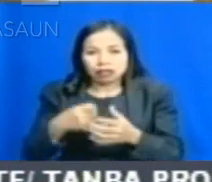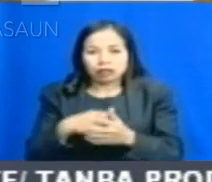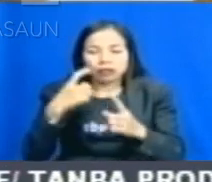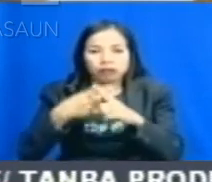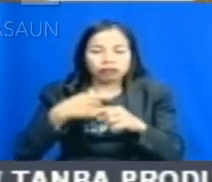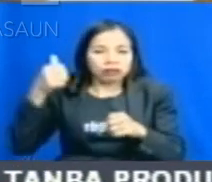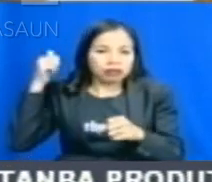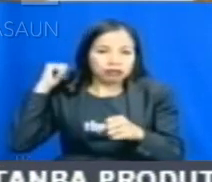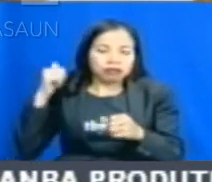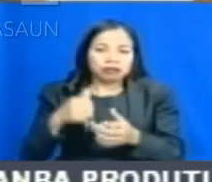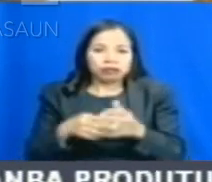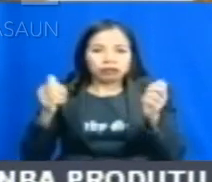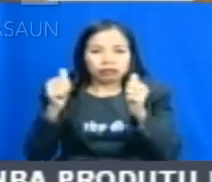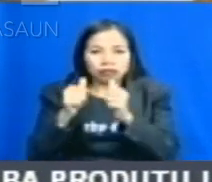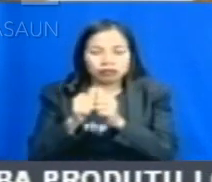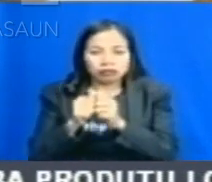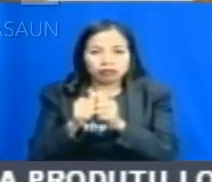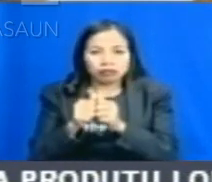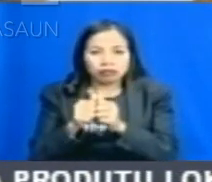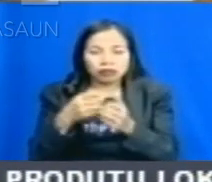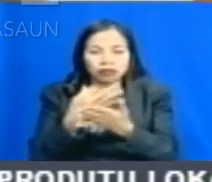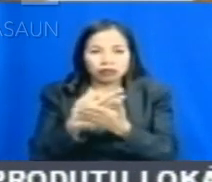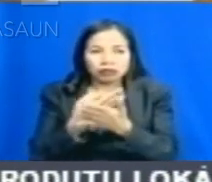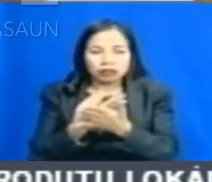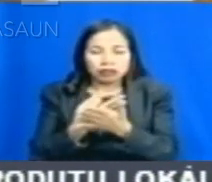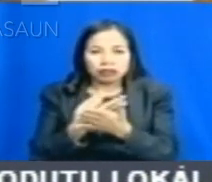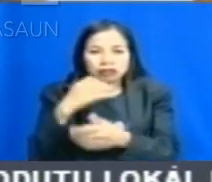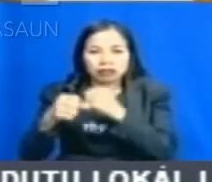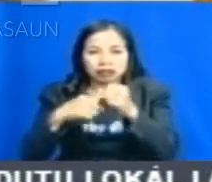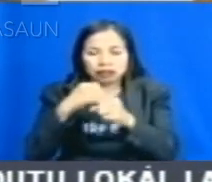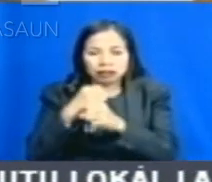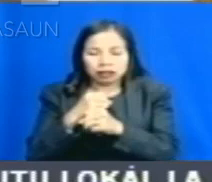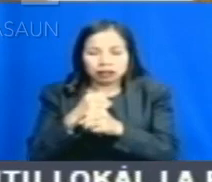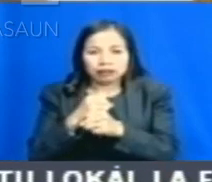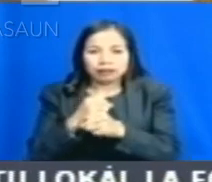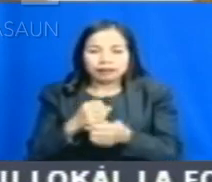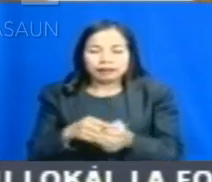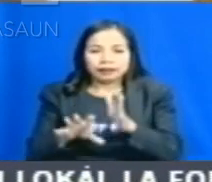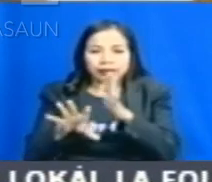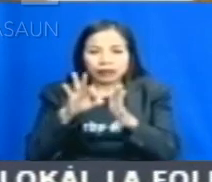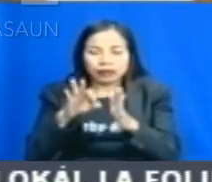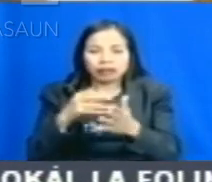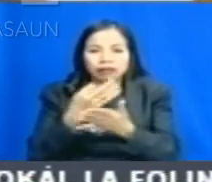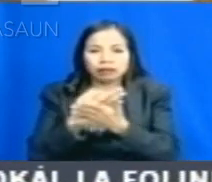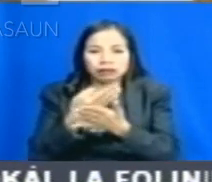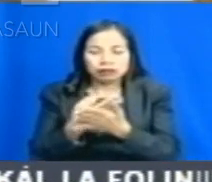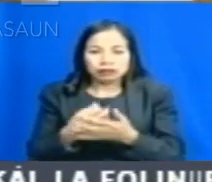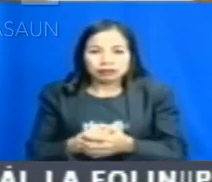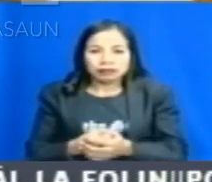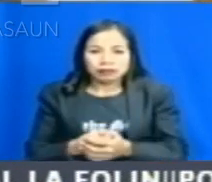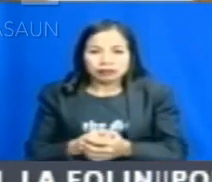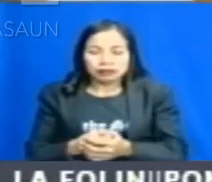fulan kotuk o ita foi livre orçamento ratificativo ita foi retam falemos orçamento pemopa